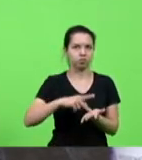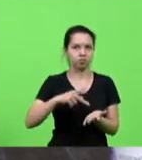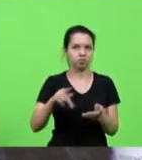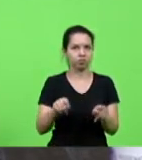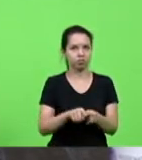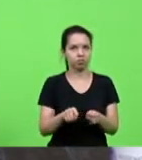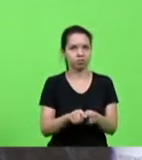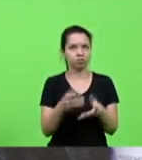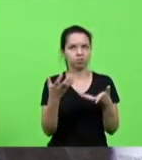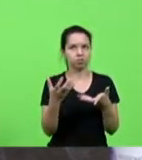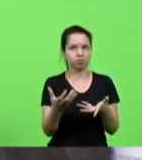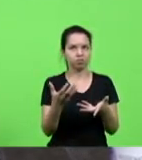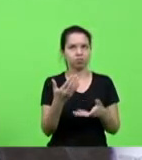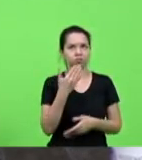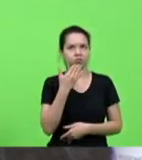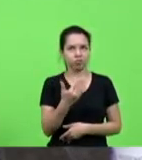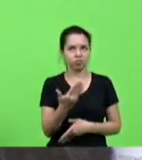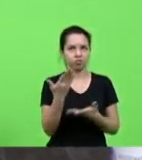pedir a Vossa Excelência,